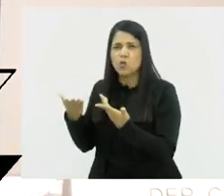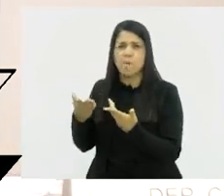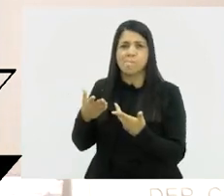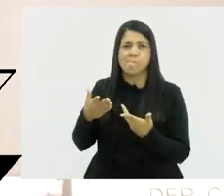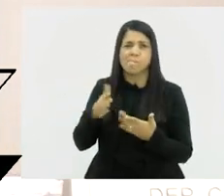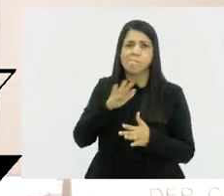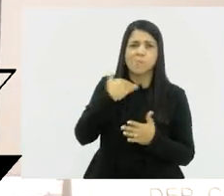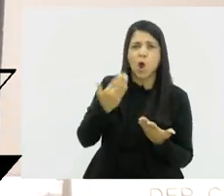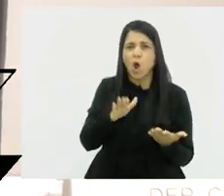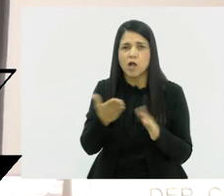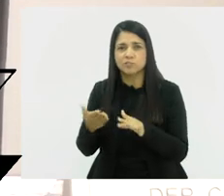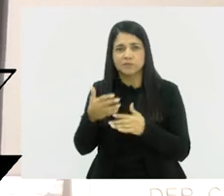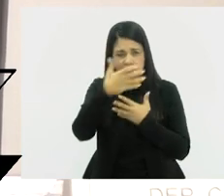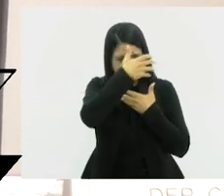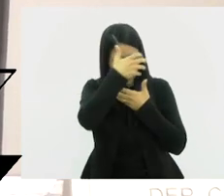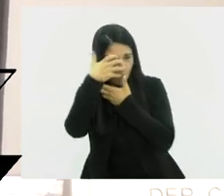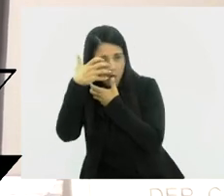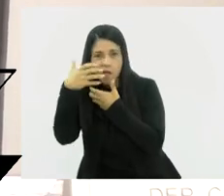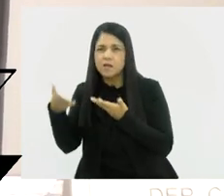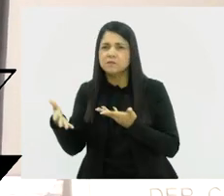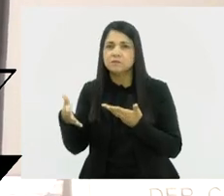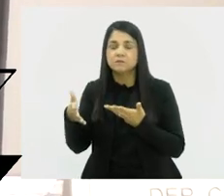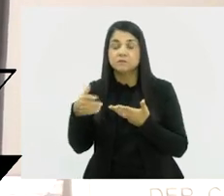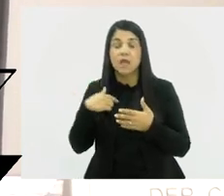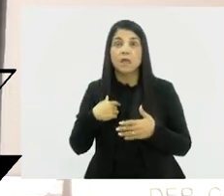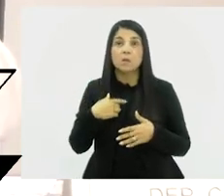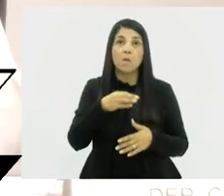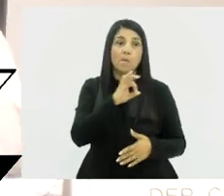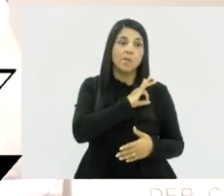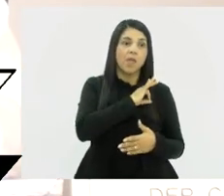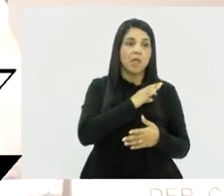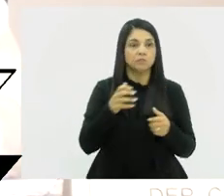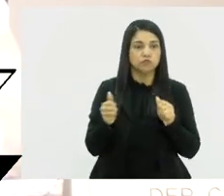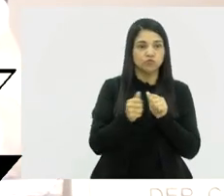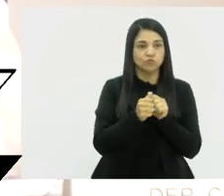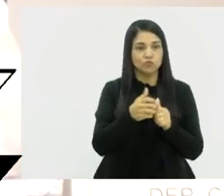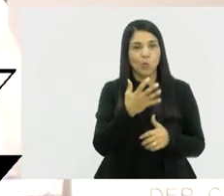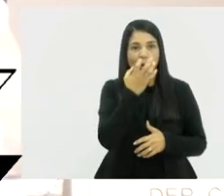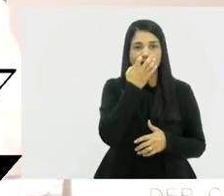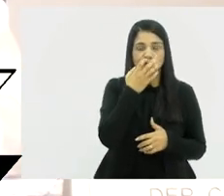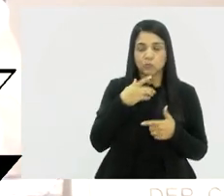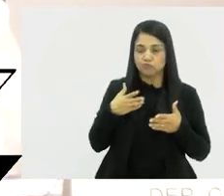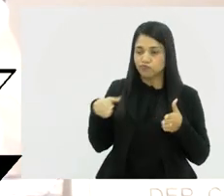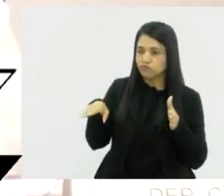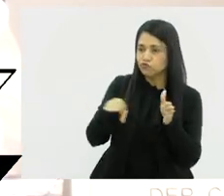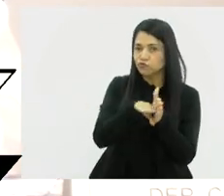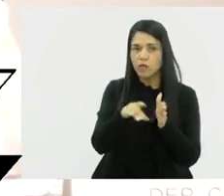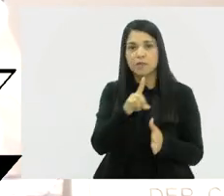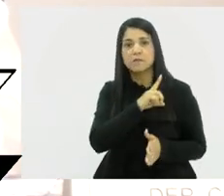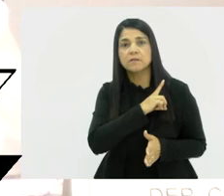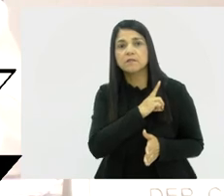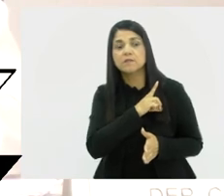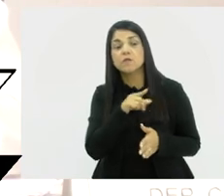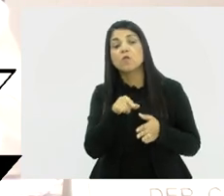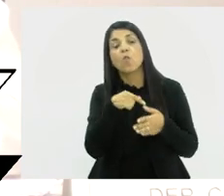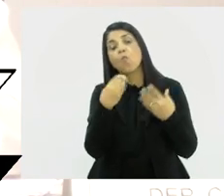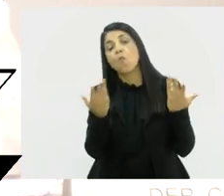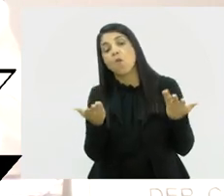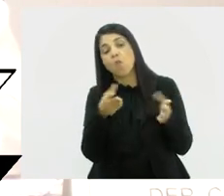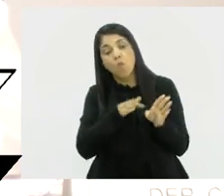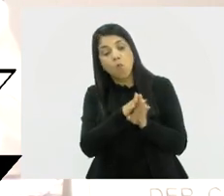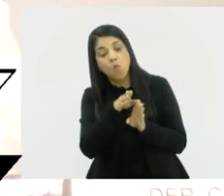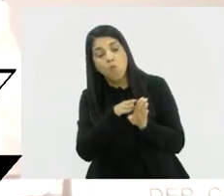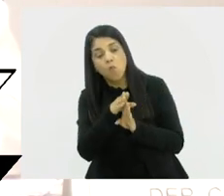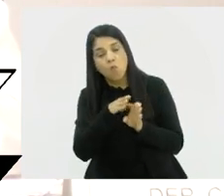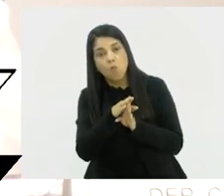lá um PM levando lá o sujeito com seu pitbull sem focinheira. Qual é a orientação? O que,